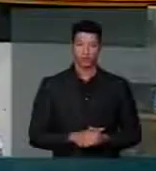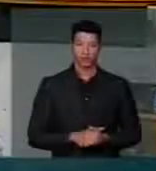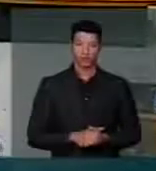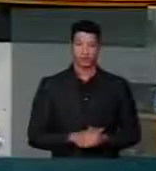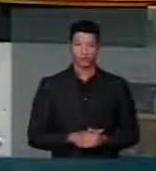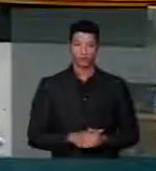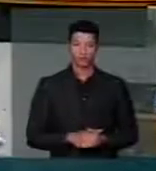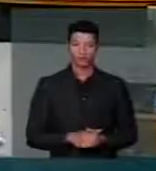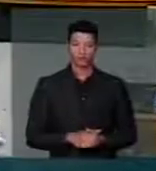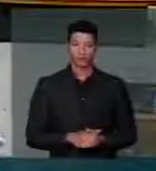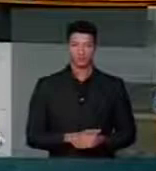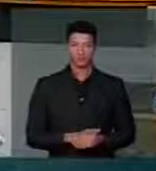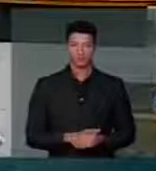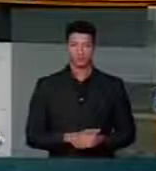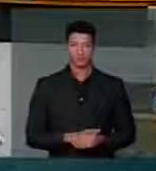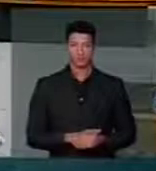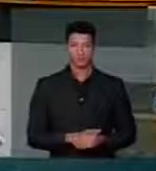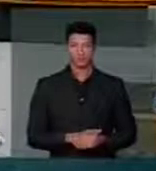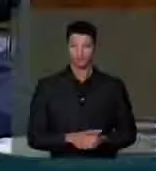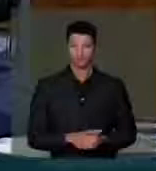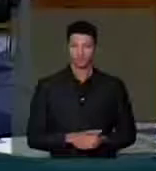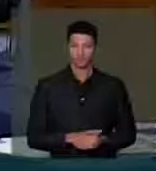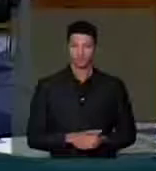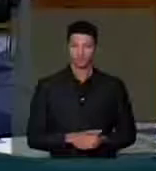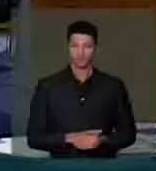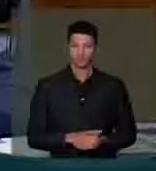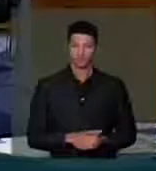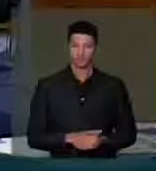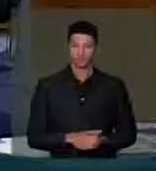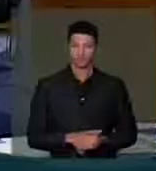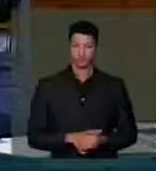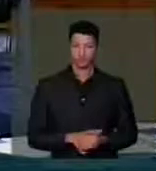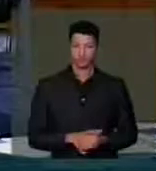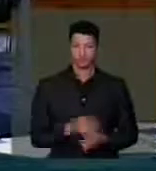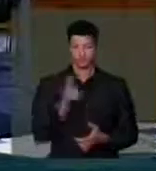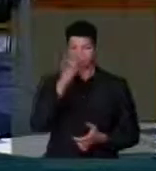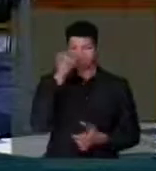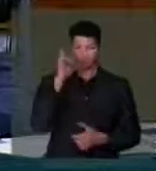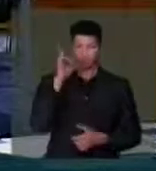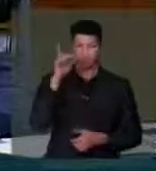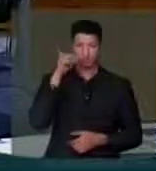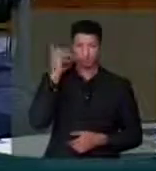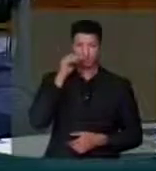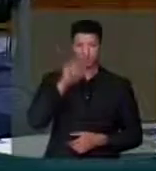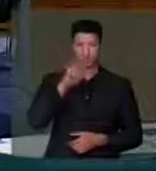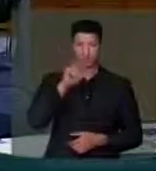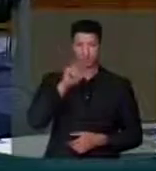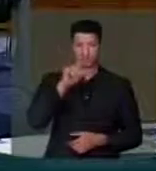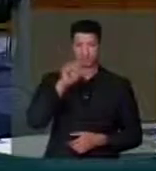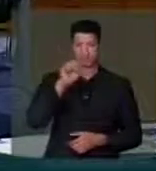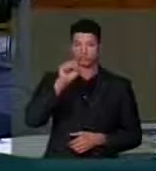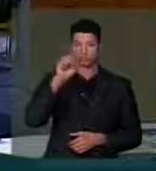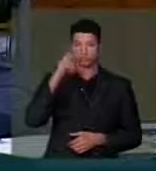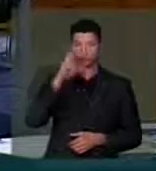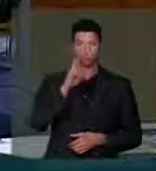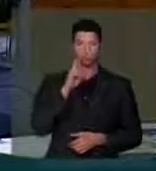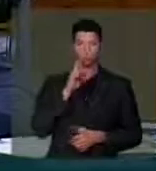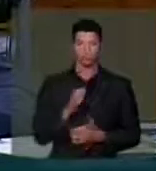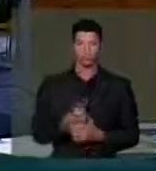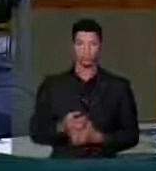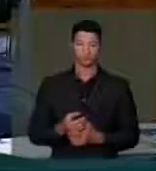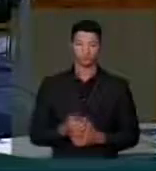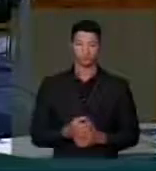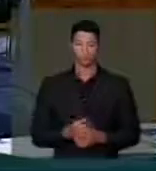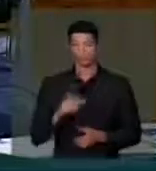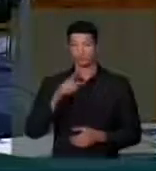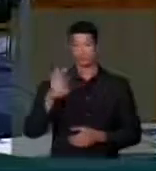Continuidade ao pequeno expediente. O próximo orador, o deputado Wadson de Ribeiro,